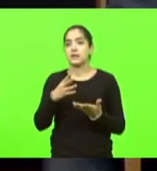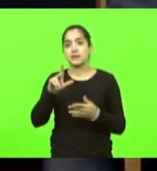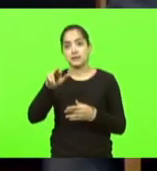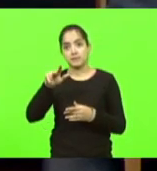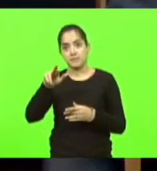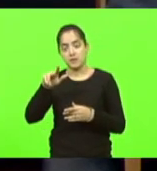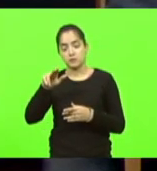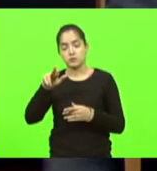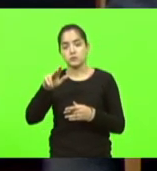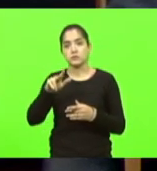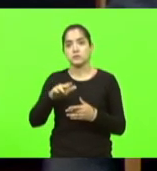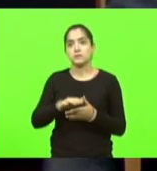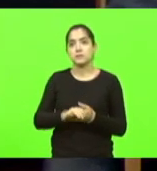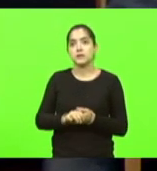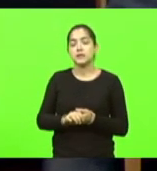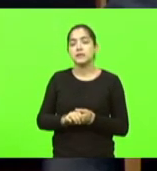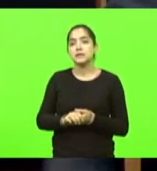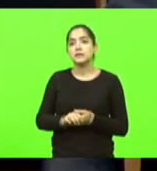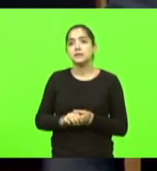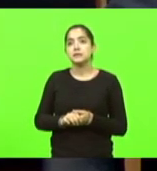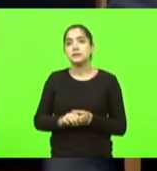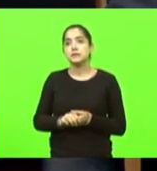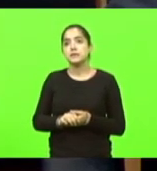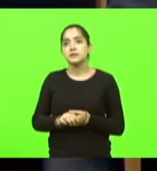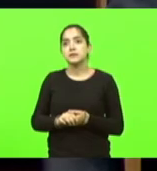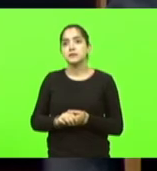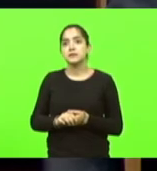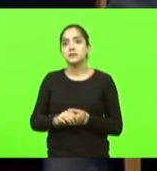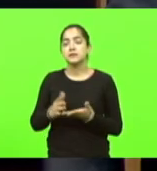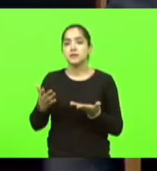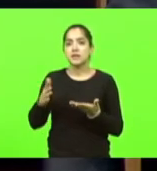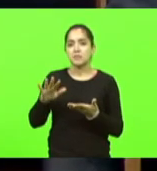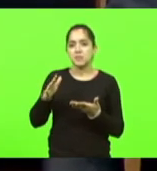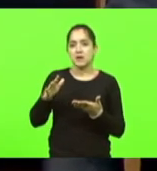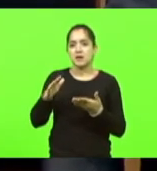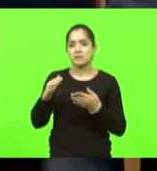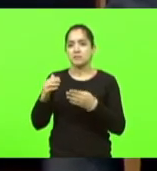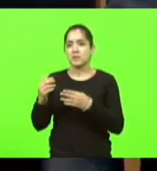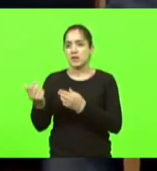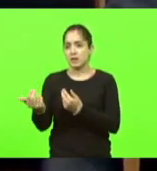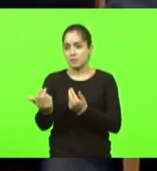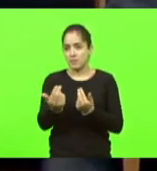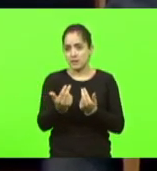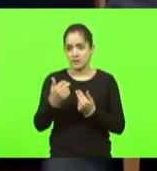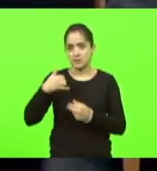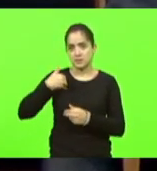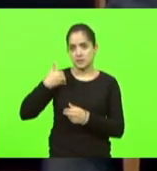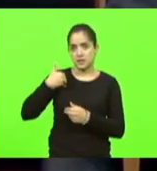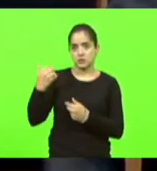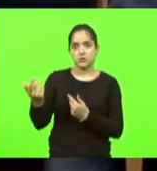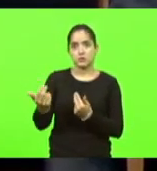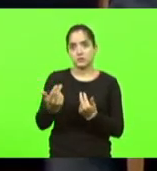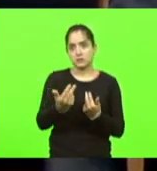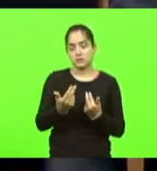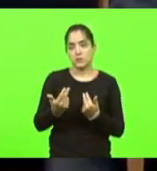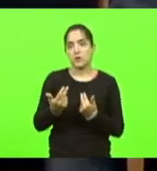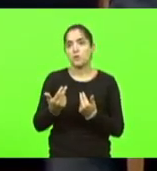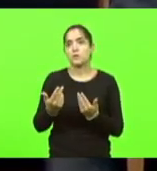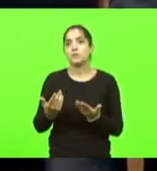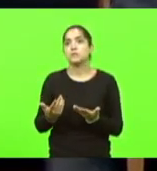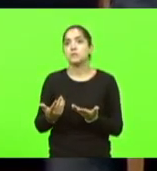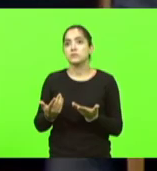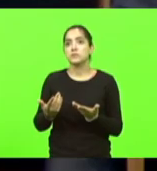casa e a e a gente era mais ou menos a mesma idade e nós gostamos